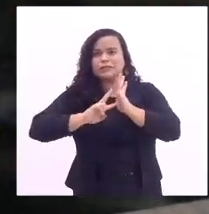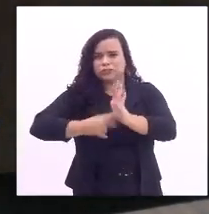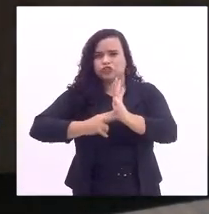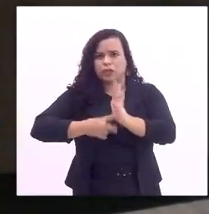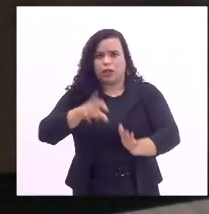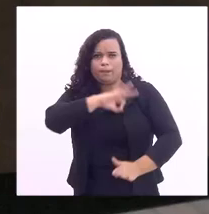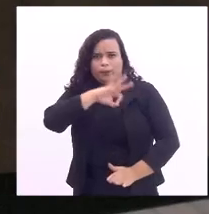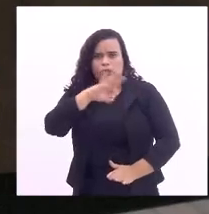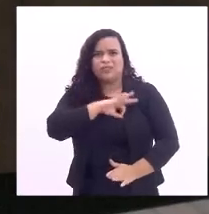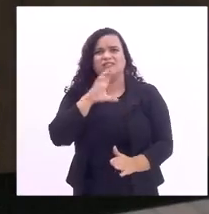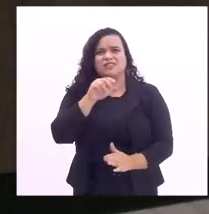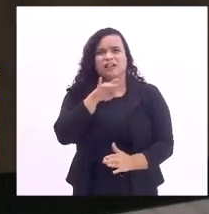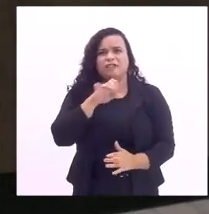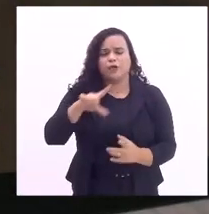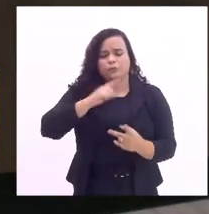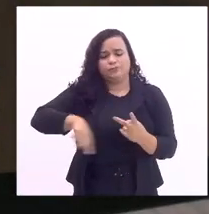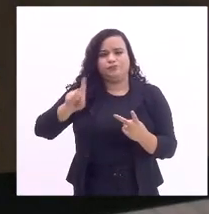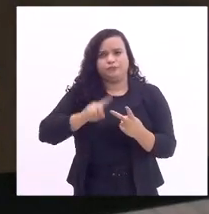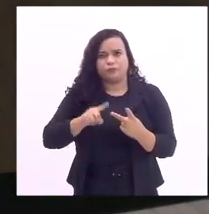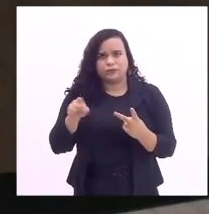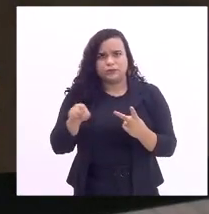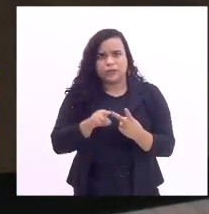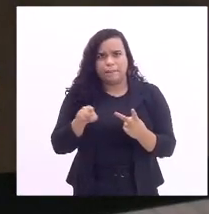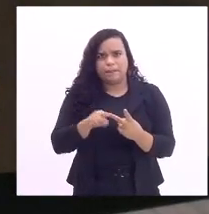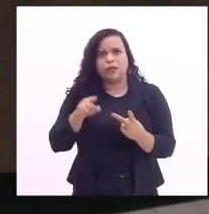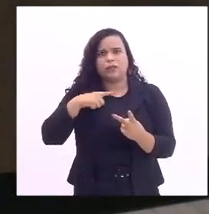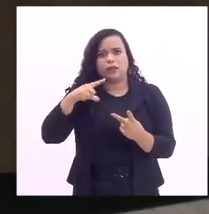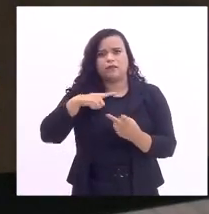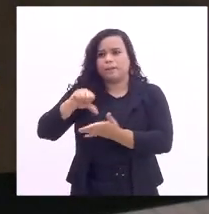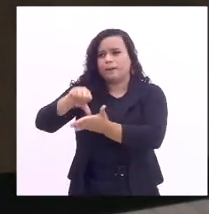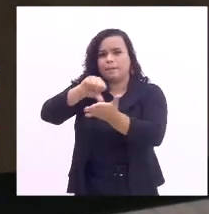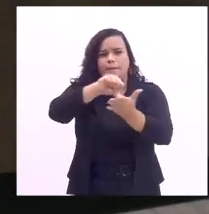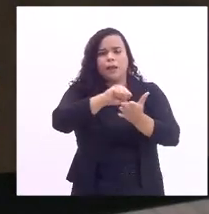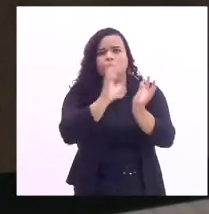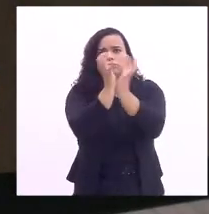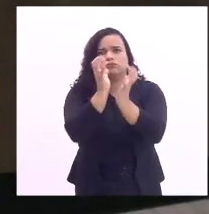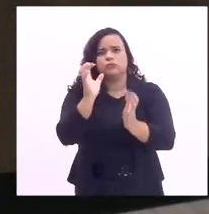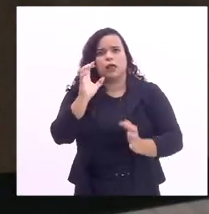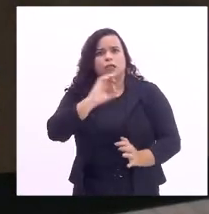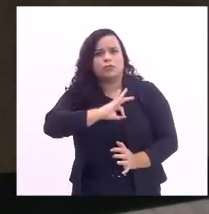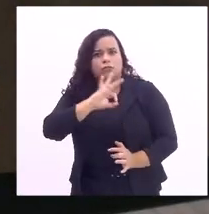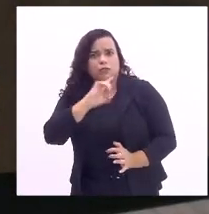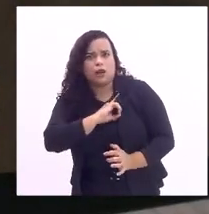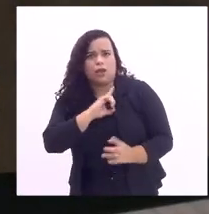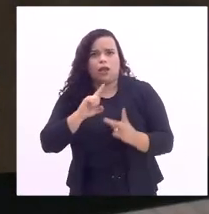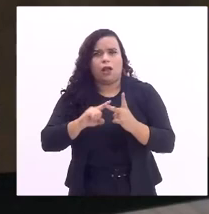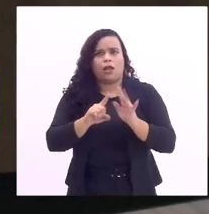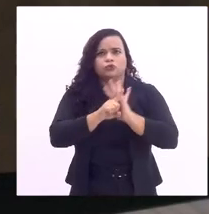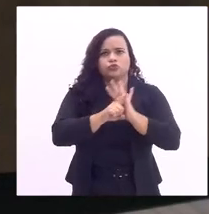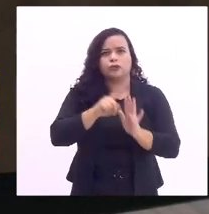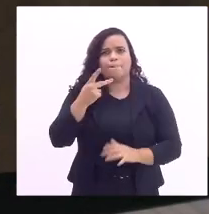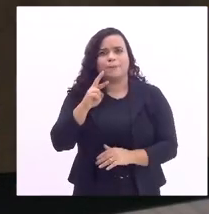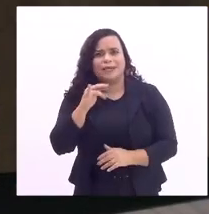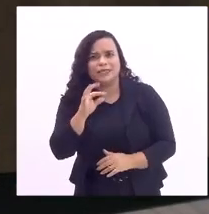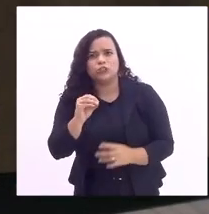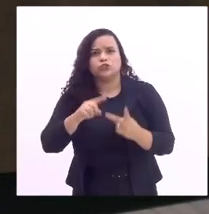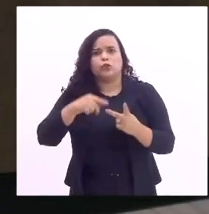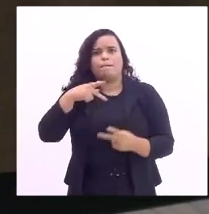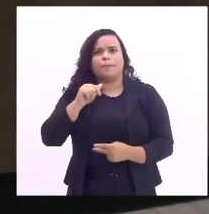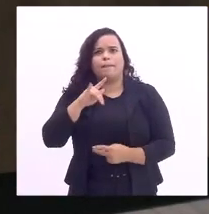Policiais Civis, estiveram conosco os órgãos de classe dos delegados, dos peritos,